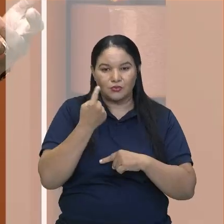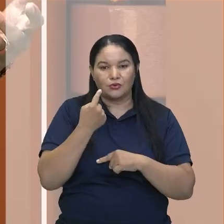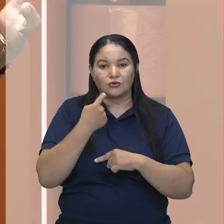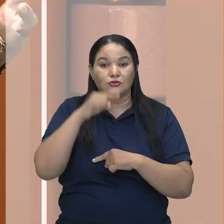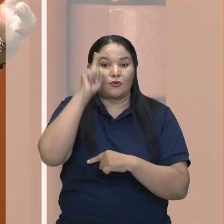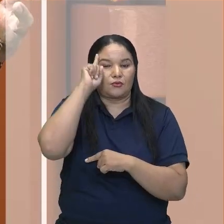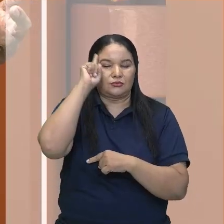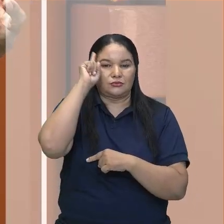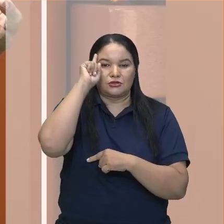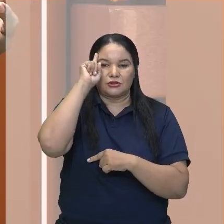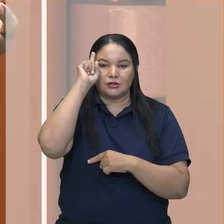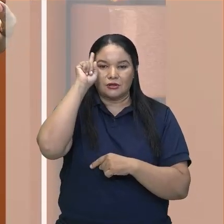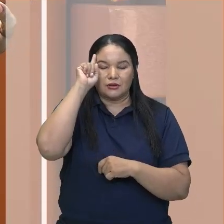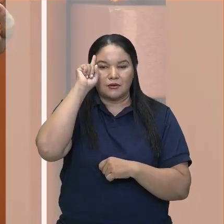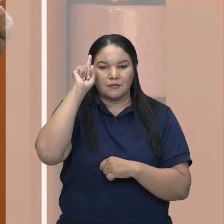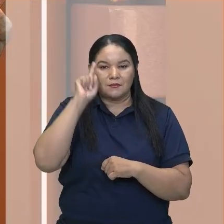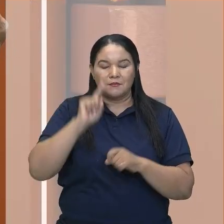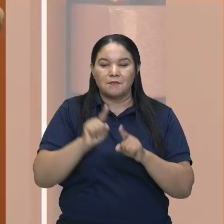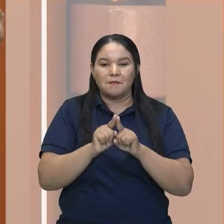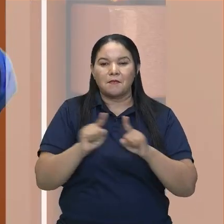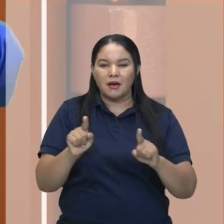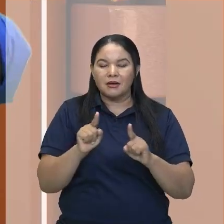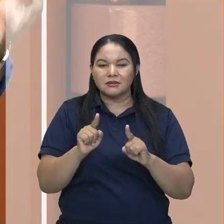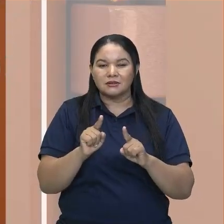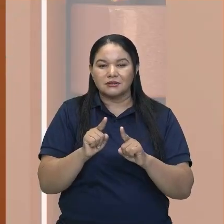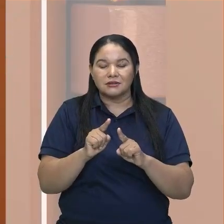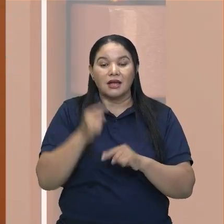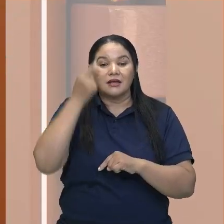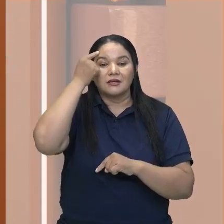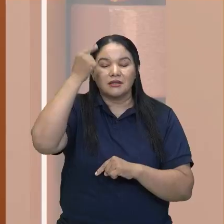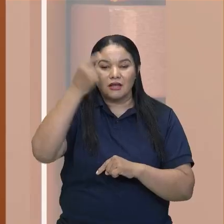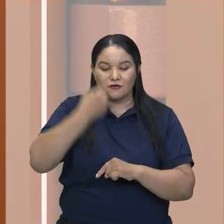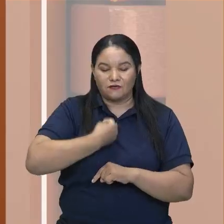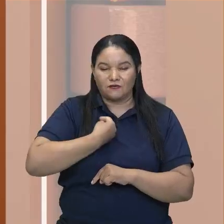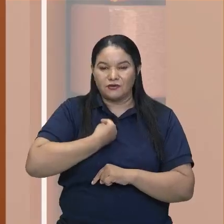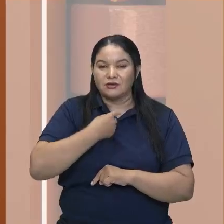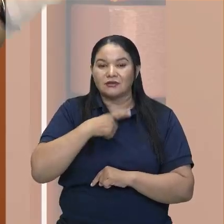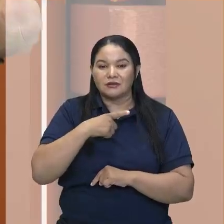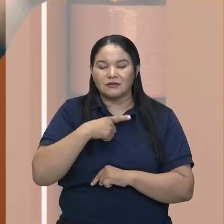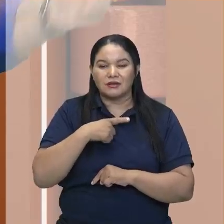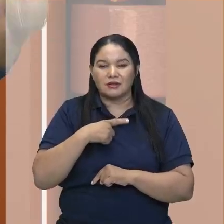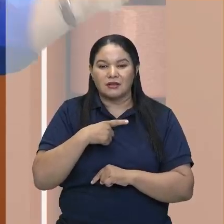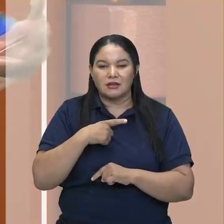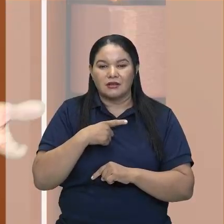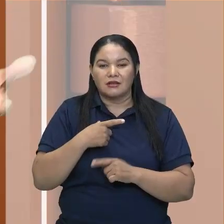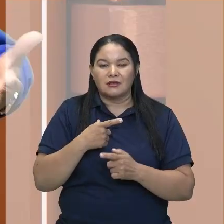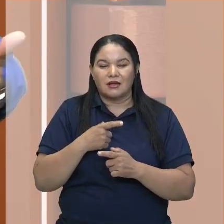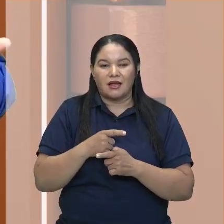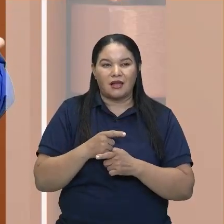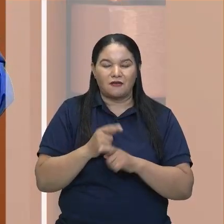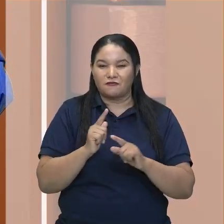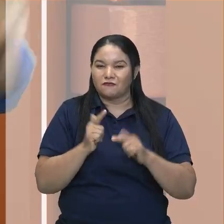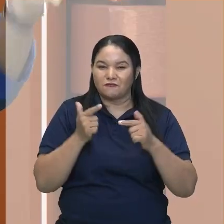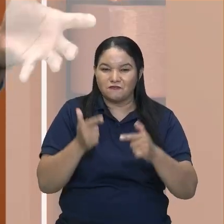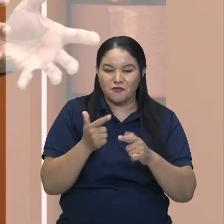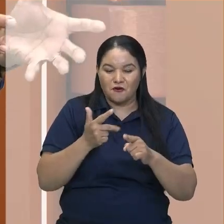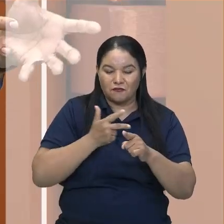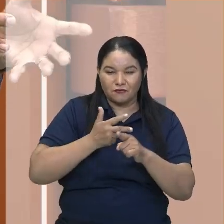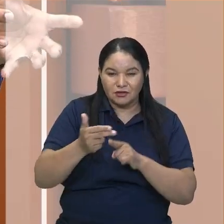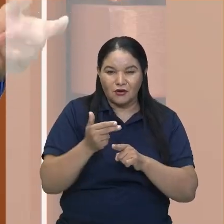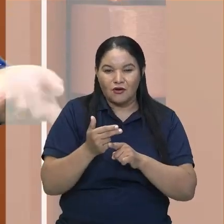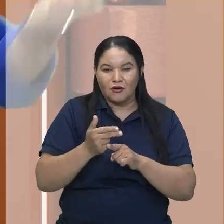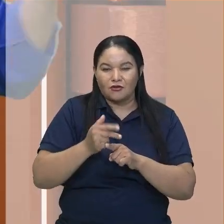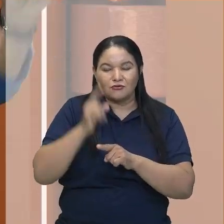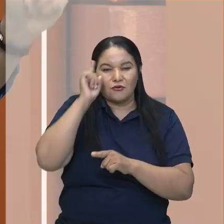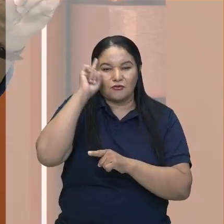dia. Né? É aquela ideia de que na vida acontece isso daí, né? Matar um leão a cada dia. Eu tenho que